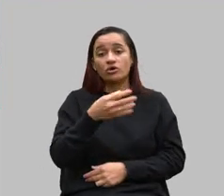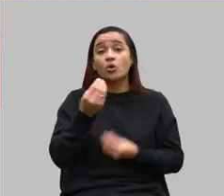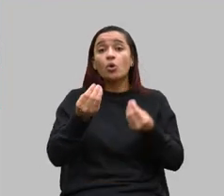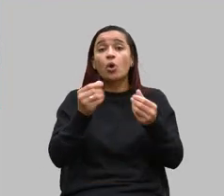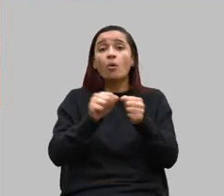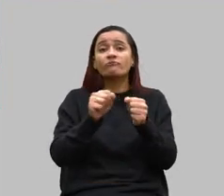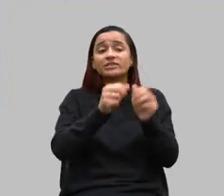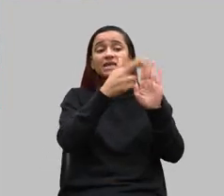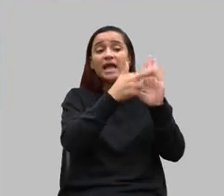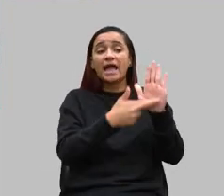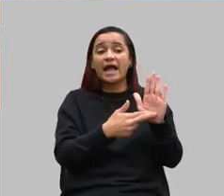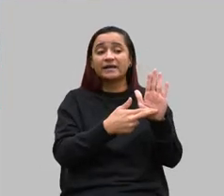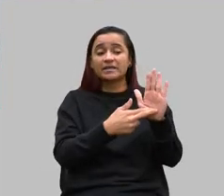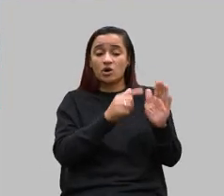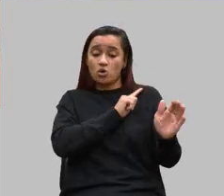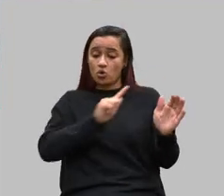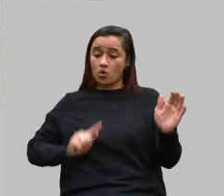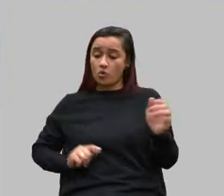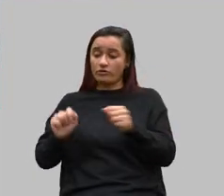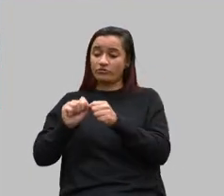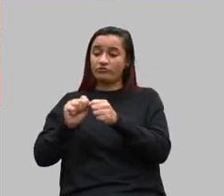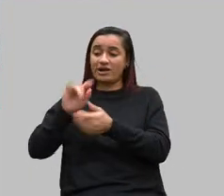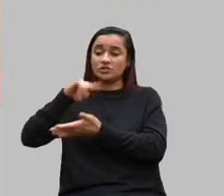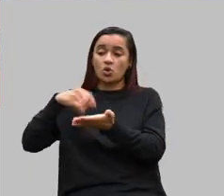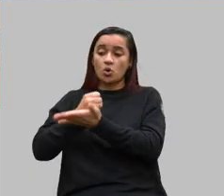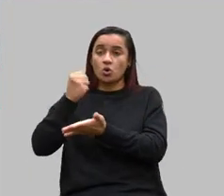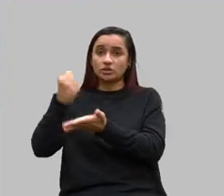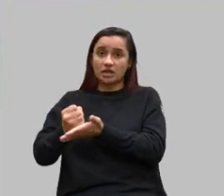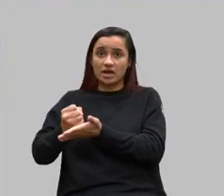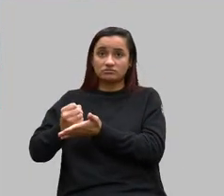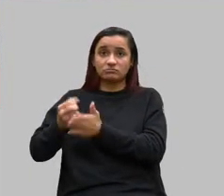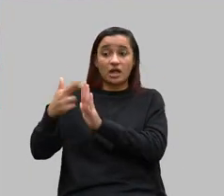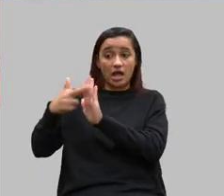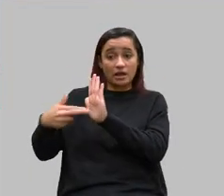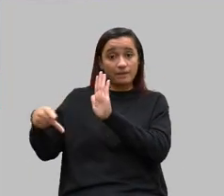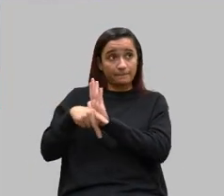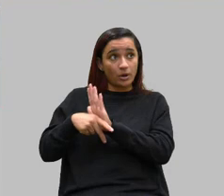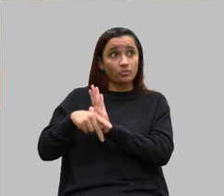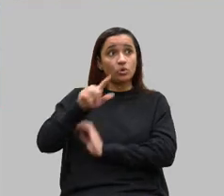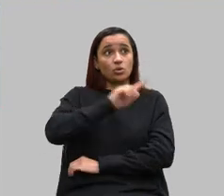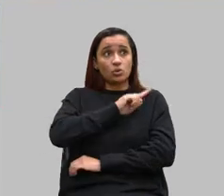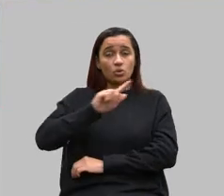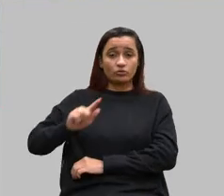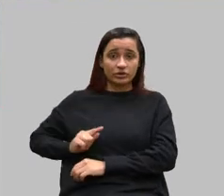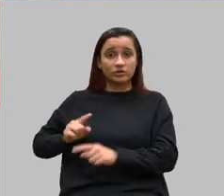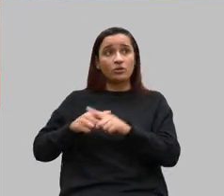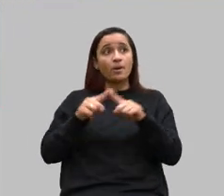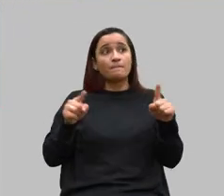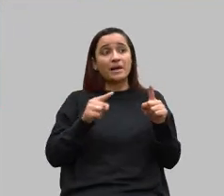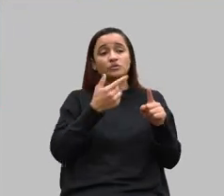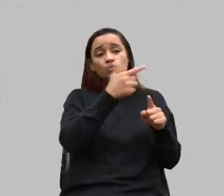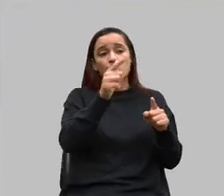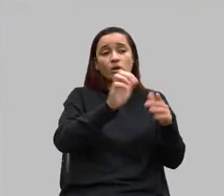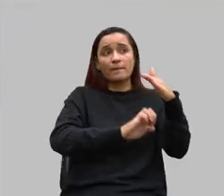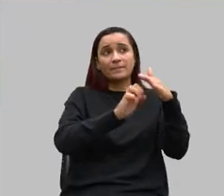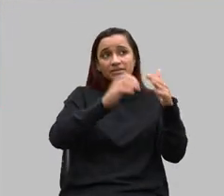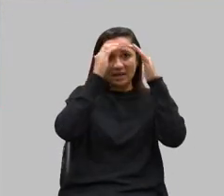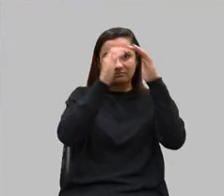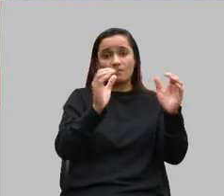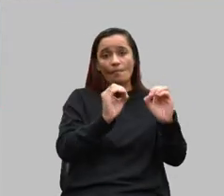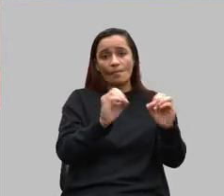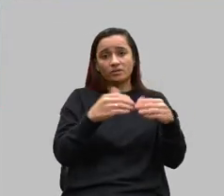que o governo determina uma coisa num contrato de concessão que é do governo e o concessionário não cumpre tem que